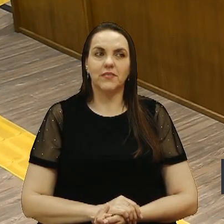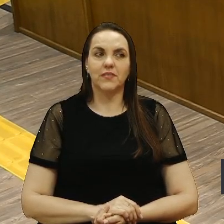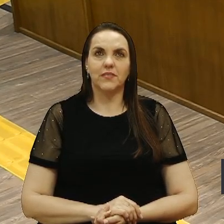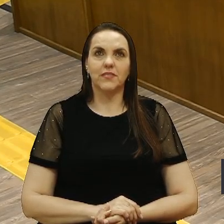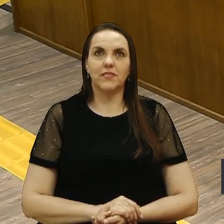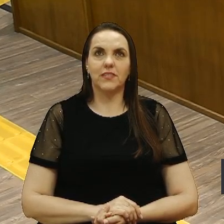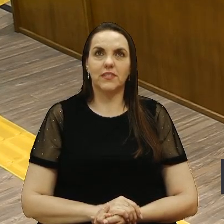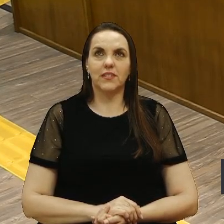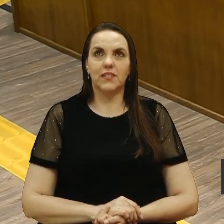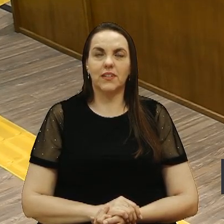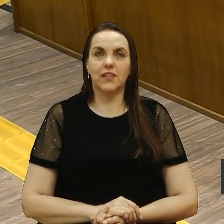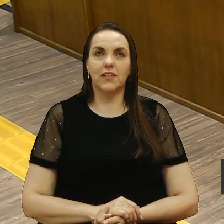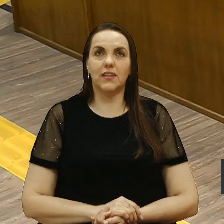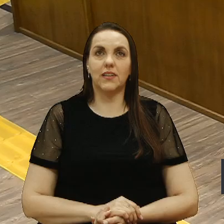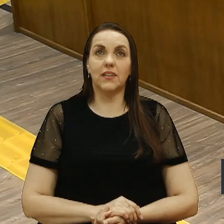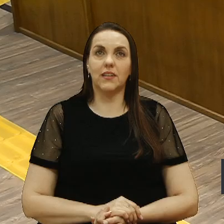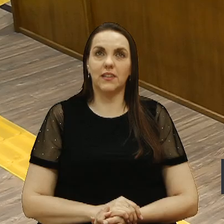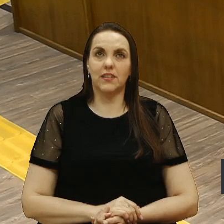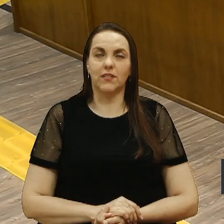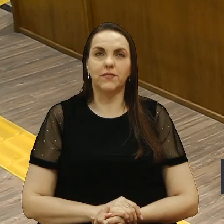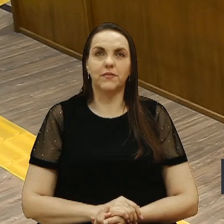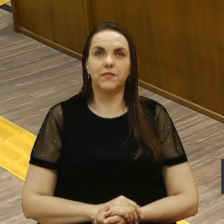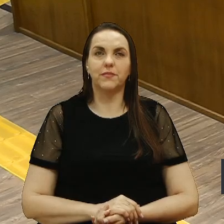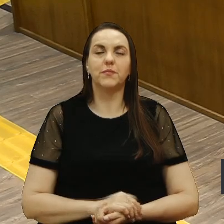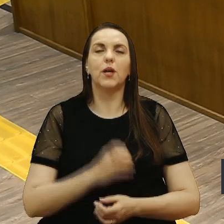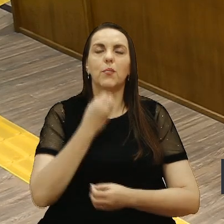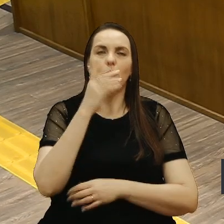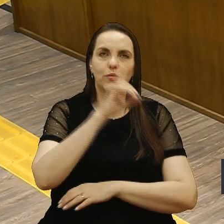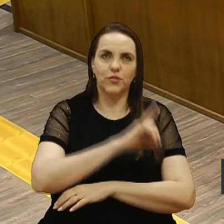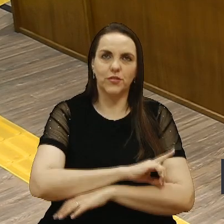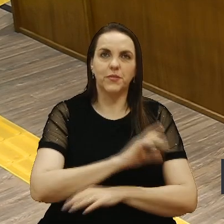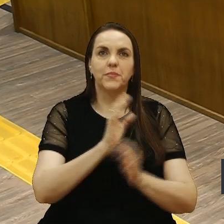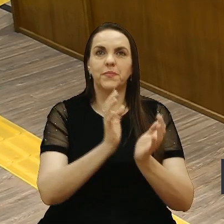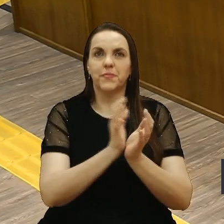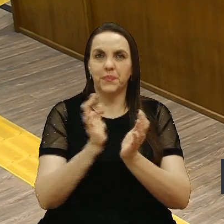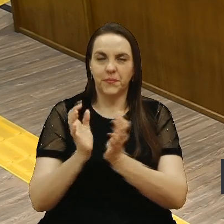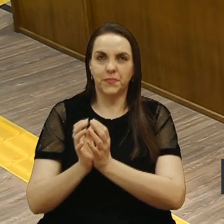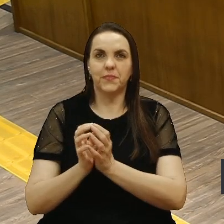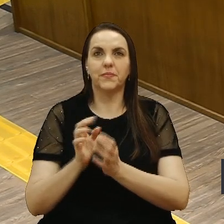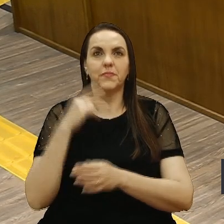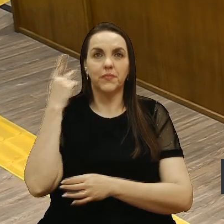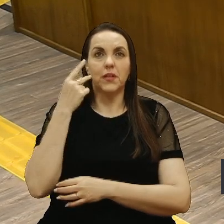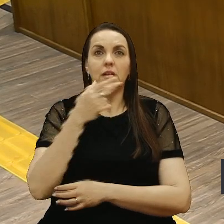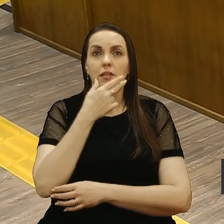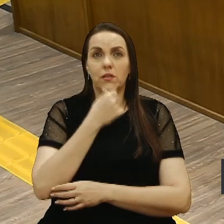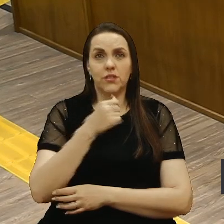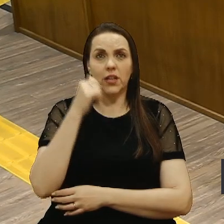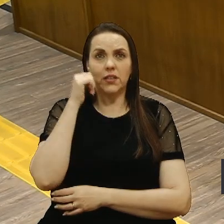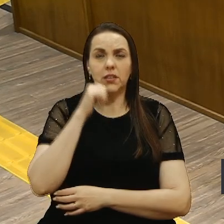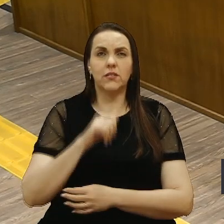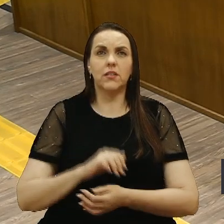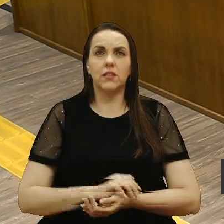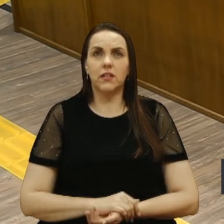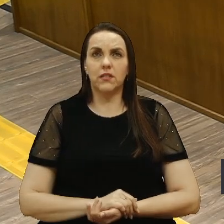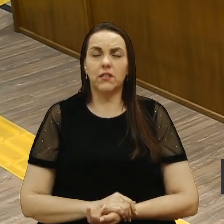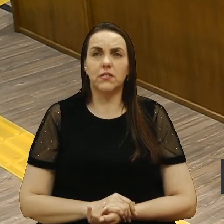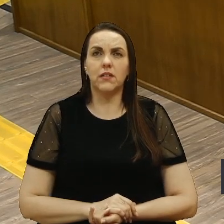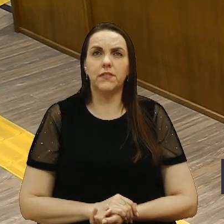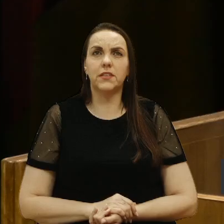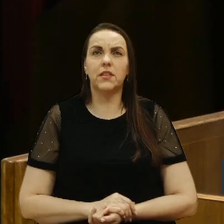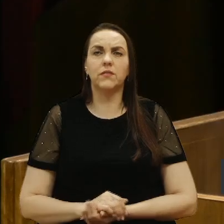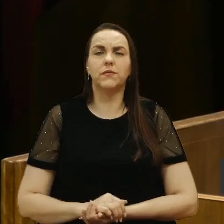Bom dia, colegas vereadores, colegas vereadoras. Eu quero trazer um assunto que eu abordei de forma